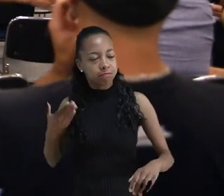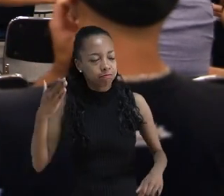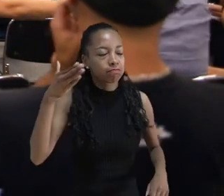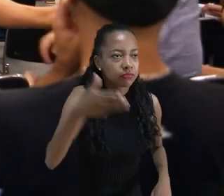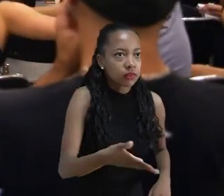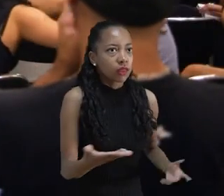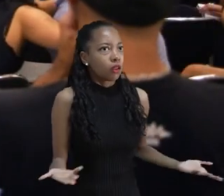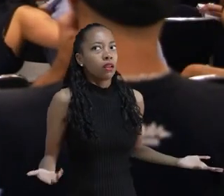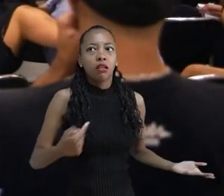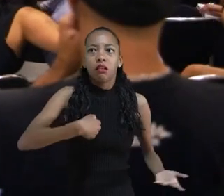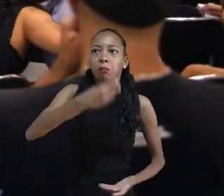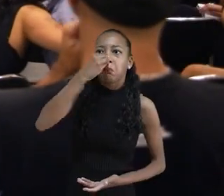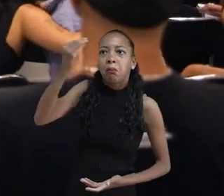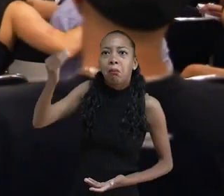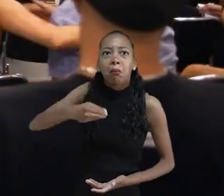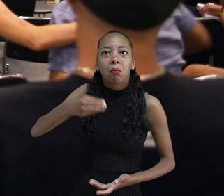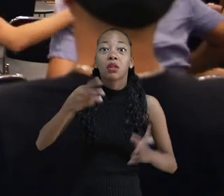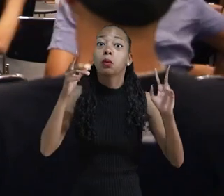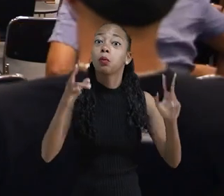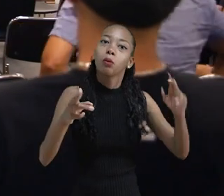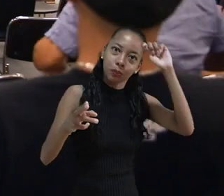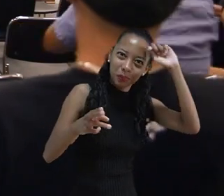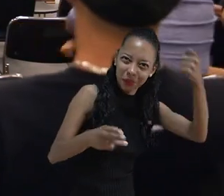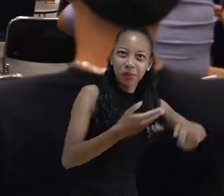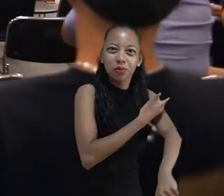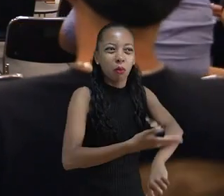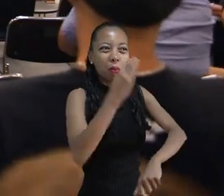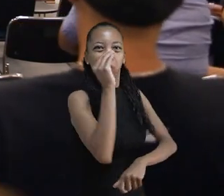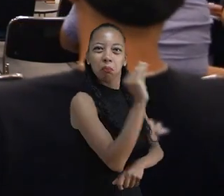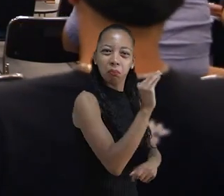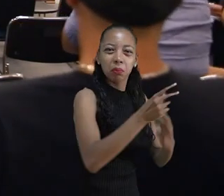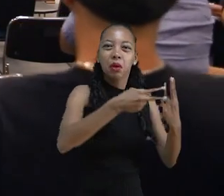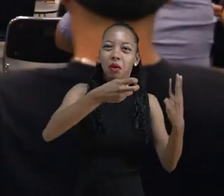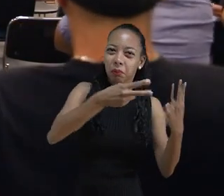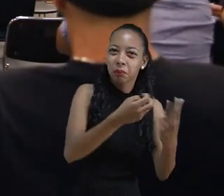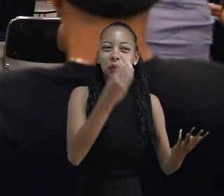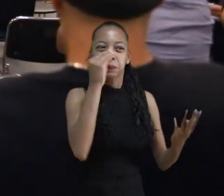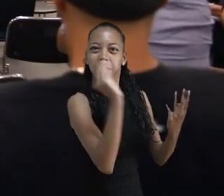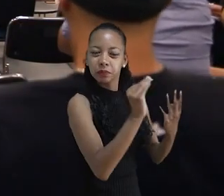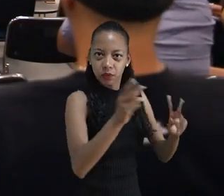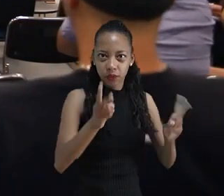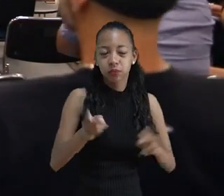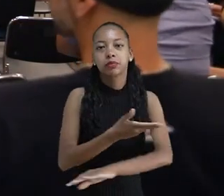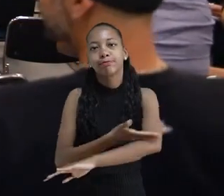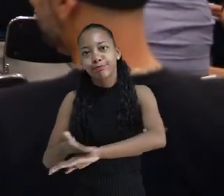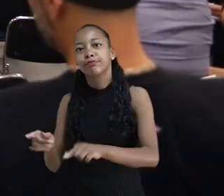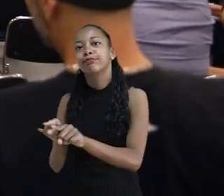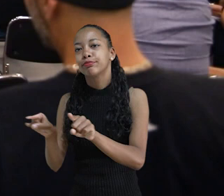país tratadas como as pessoas negras e periféricas como as indígenas e ribeirinhas como as